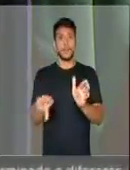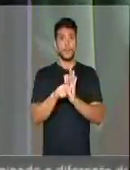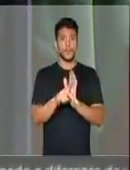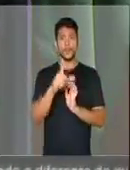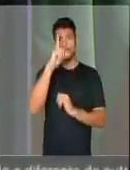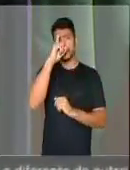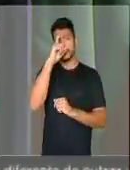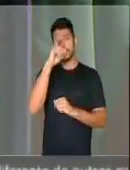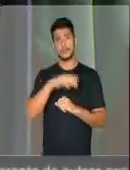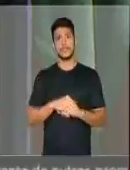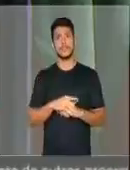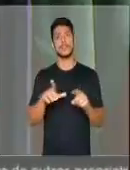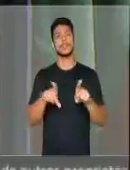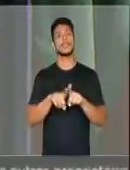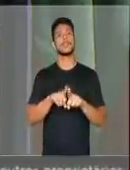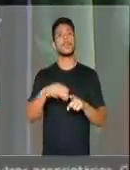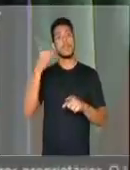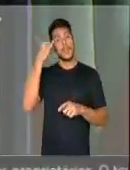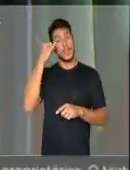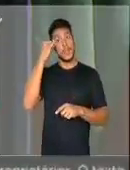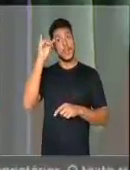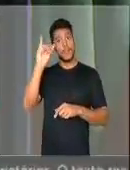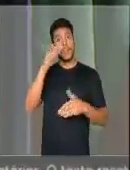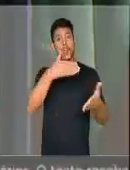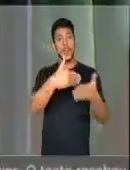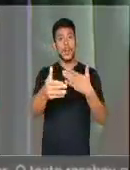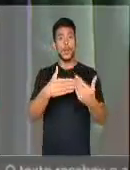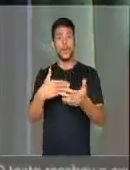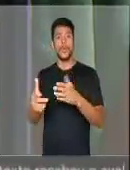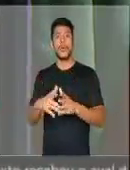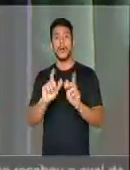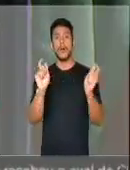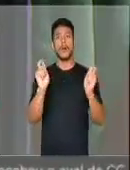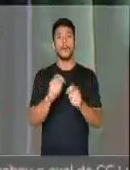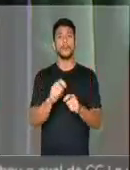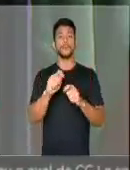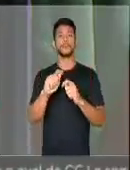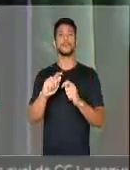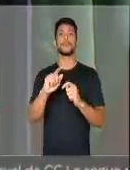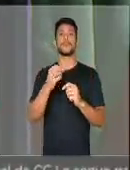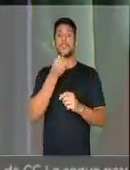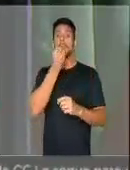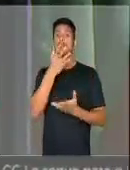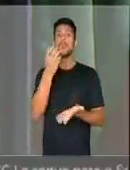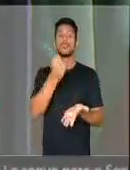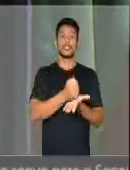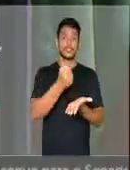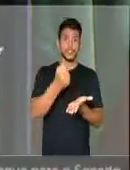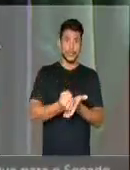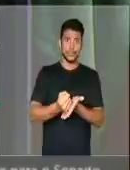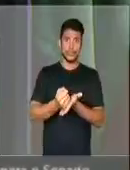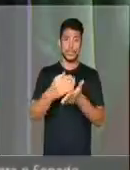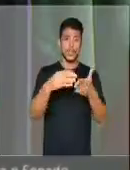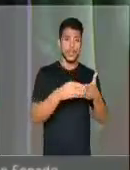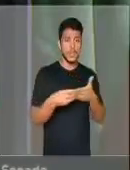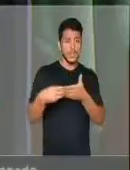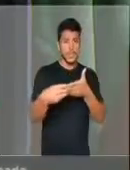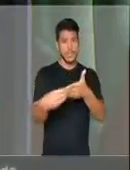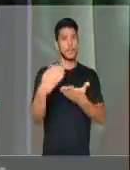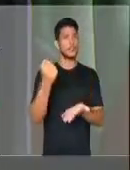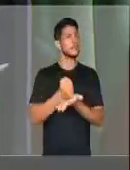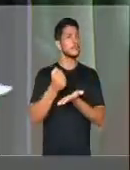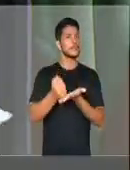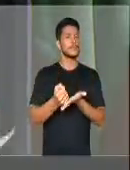como para evitar qualquer direcionamento ou beneficiamento na contratação. Direcionamento ou